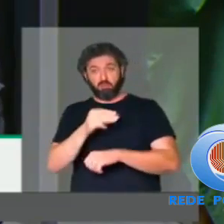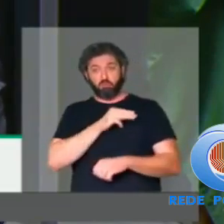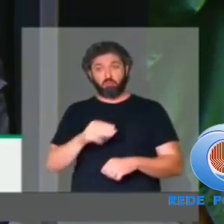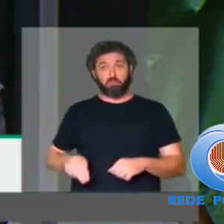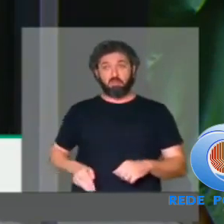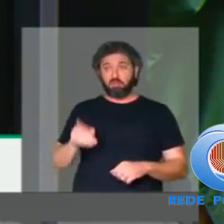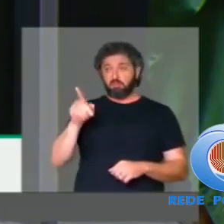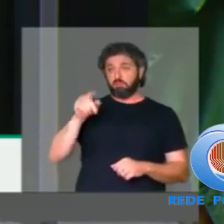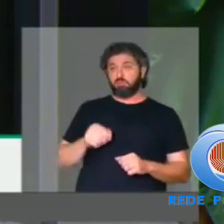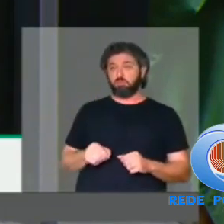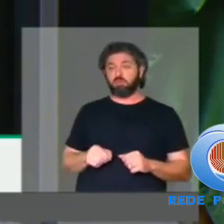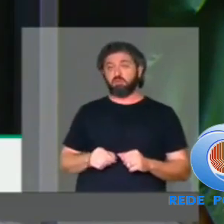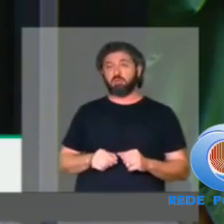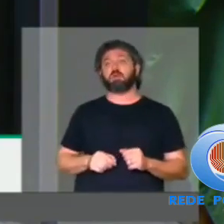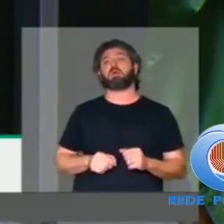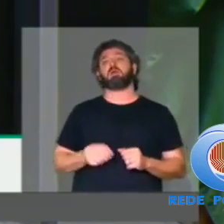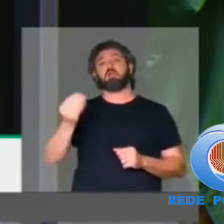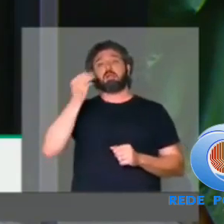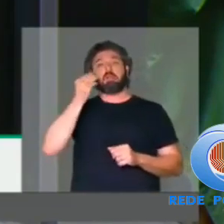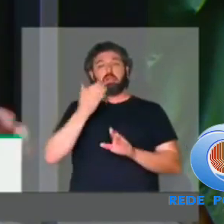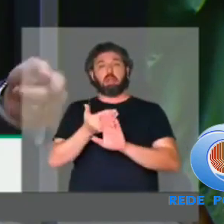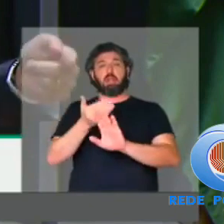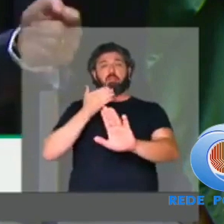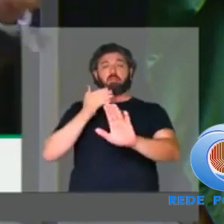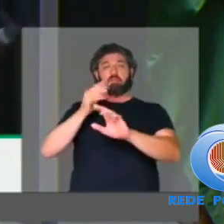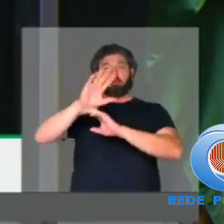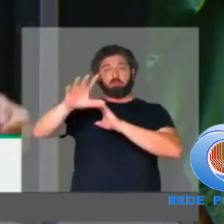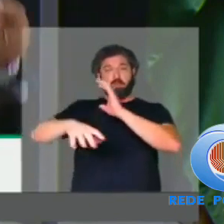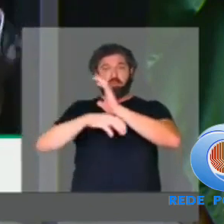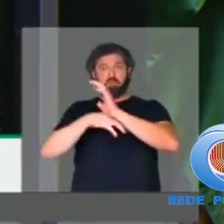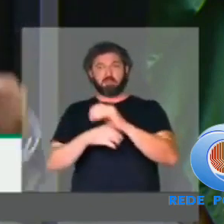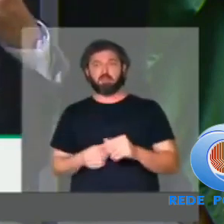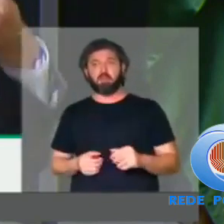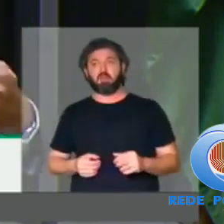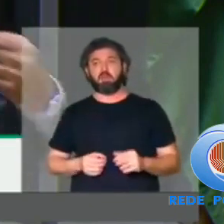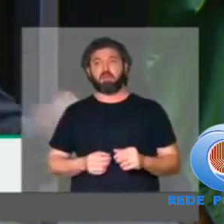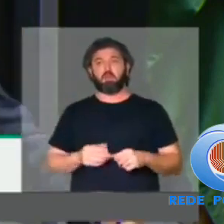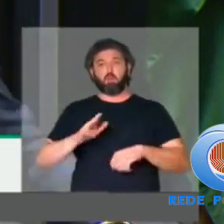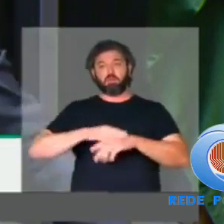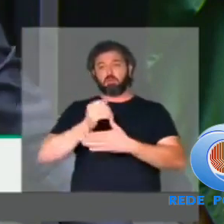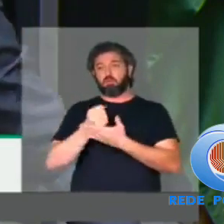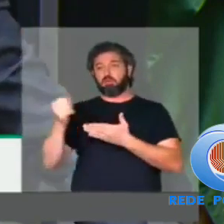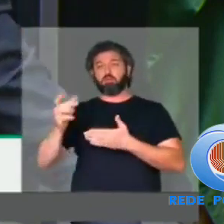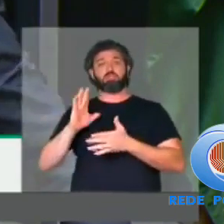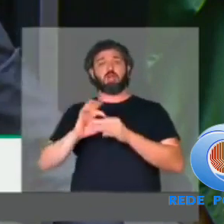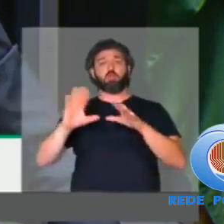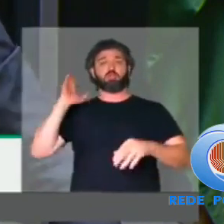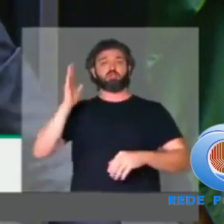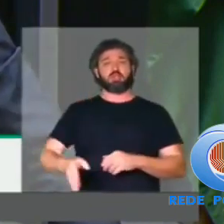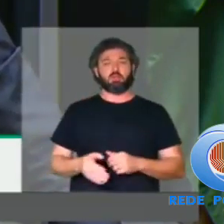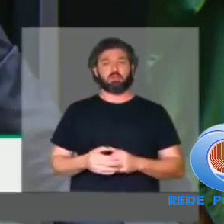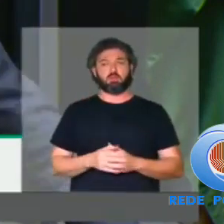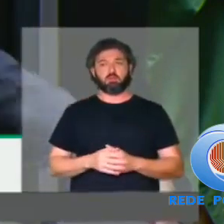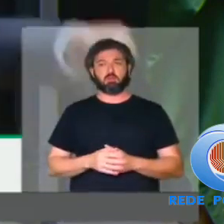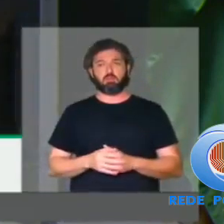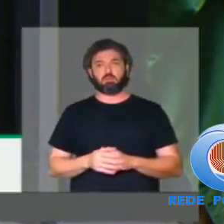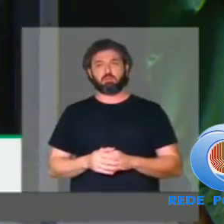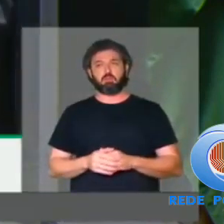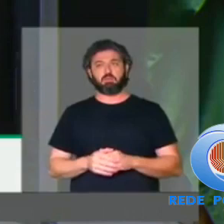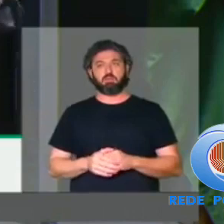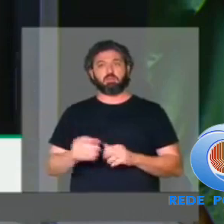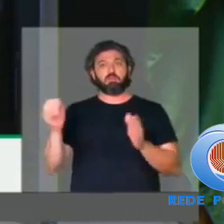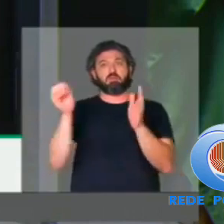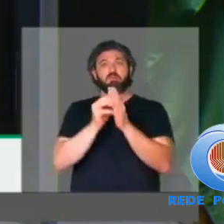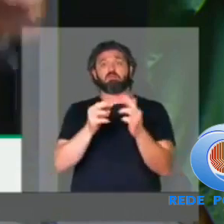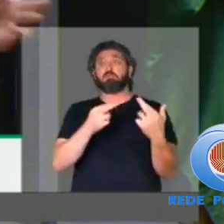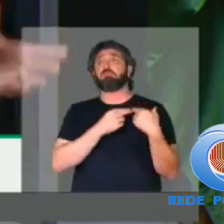ministro Patrus, um pedido de licença ambiental, por decurso de prazo ela estará autorizada. Isso é